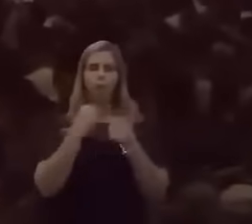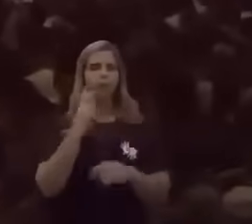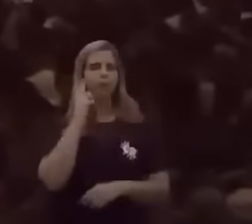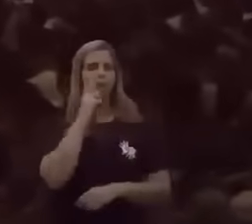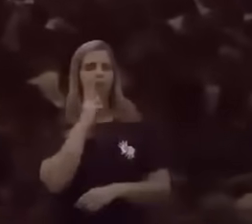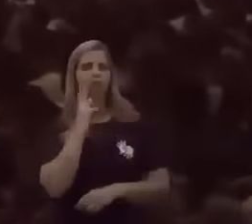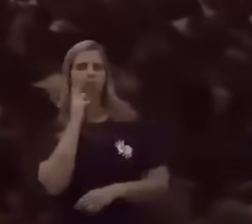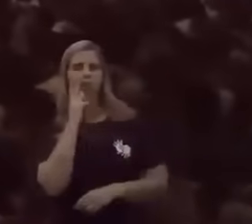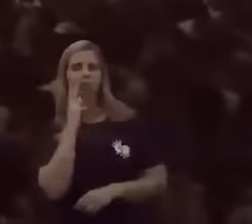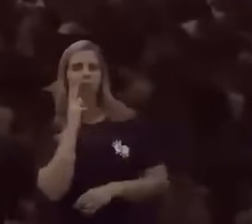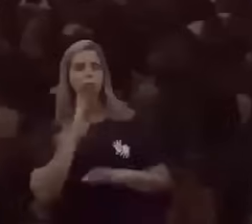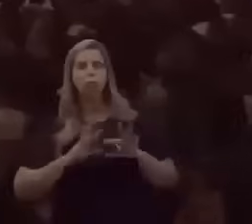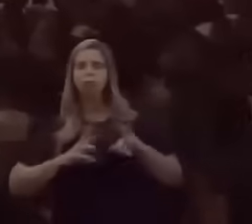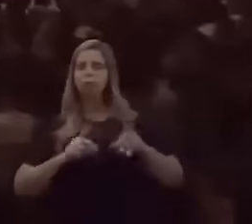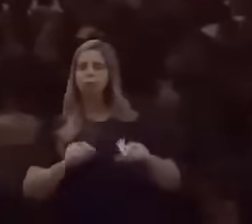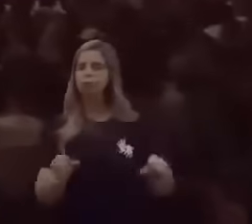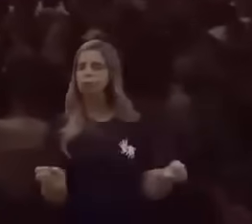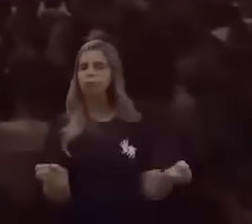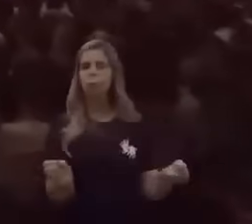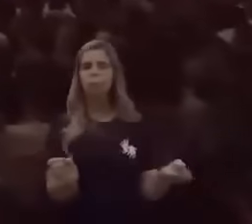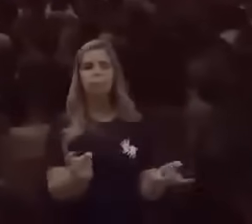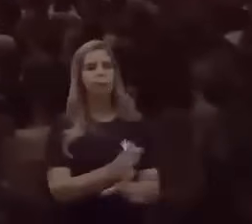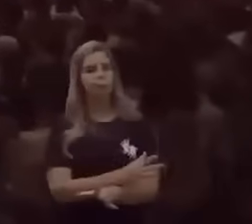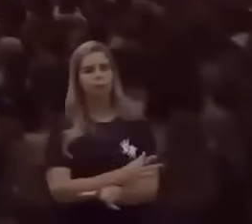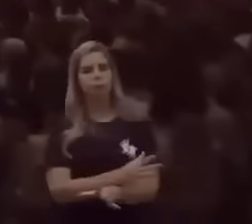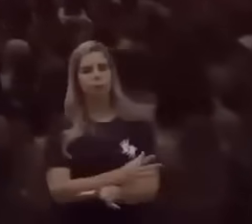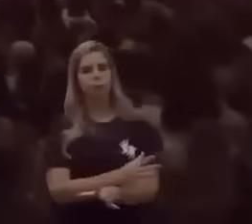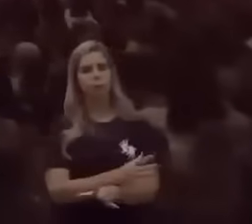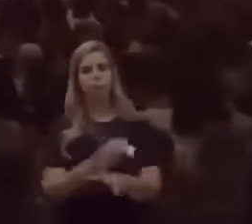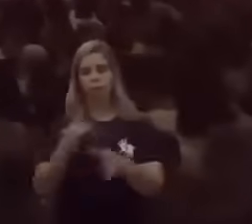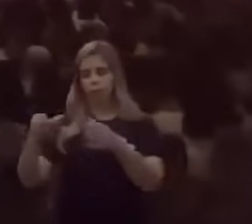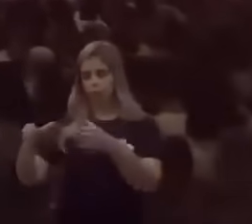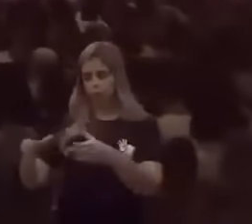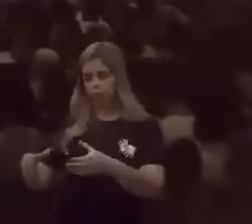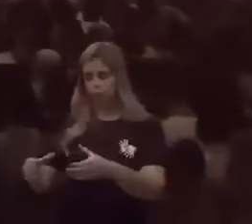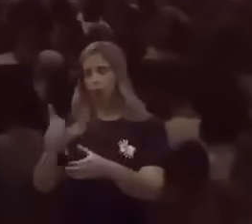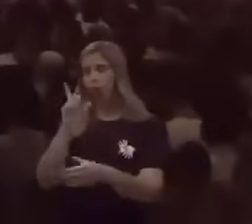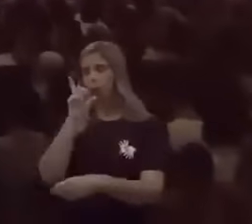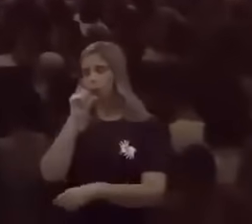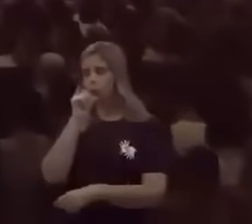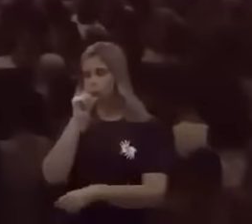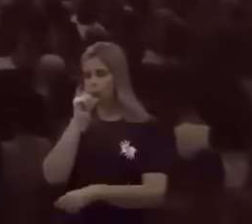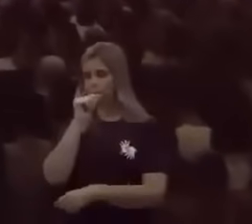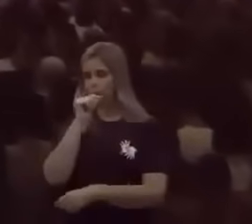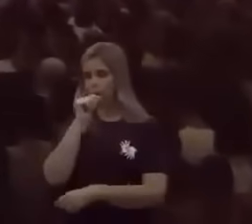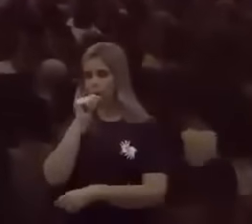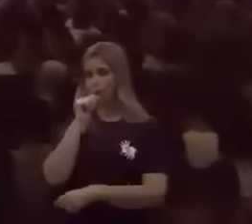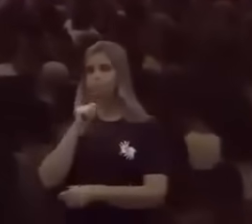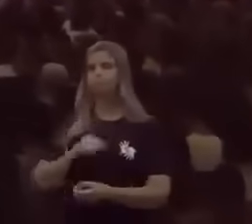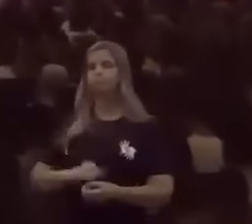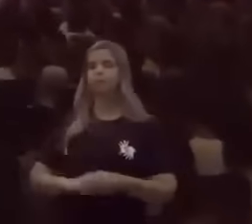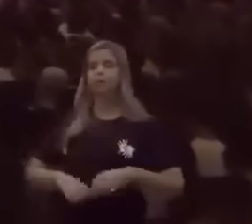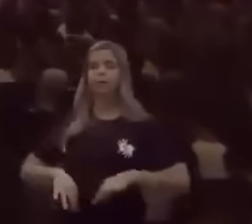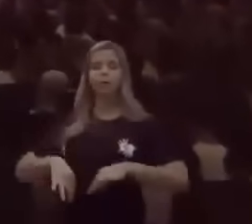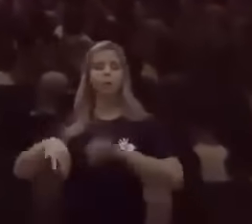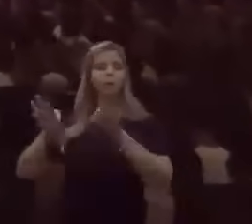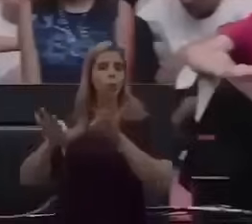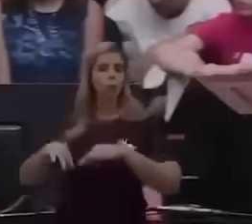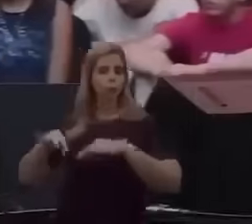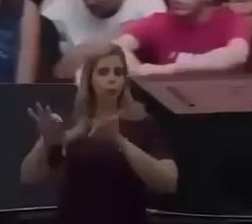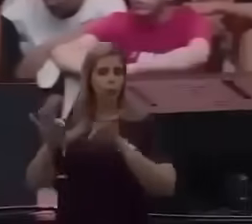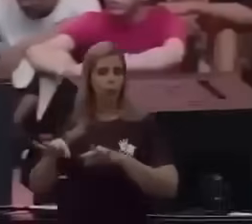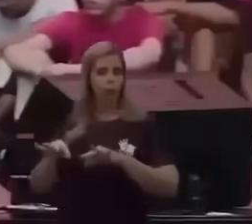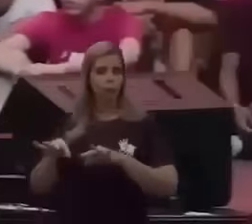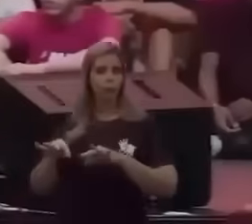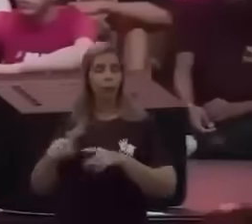vinho, e do lado uma bacia com água e uma toalha. Isso porque não se sentava